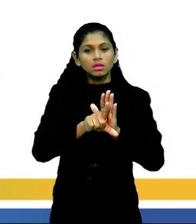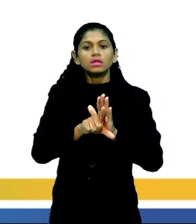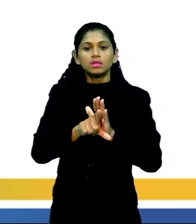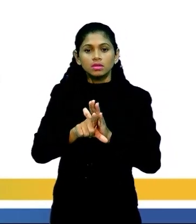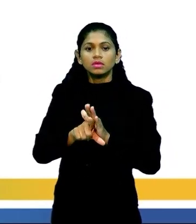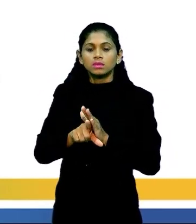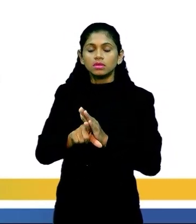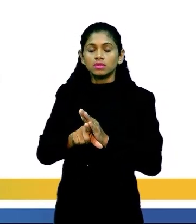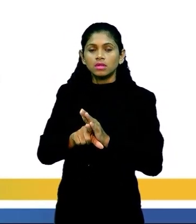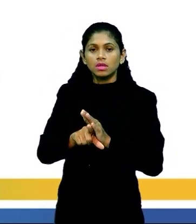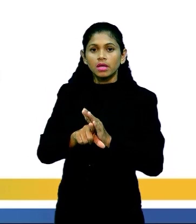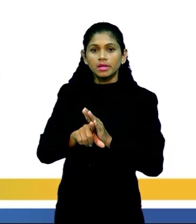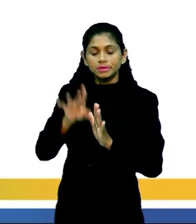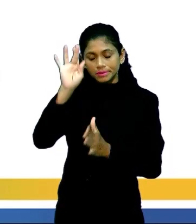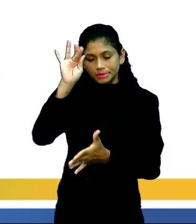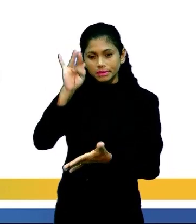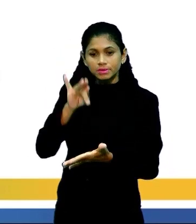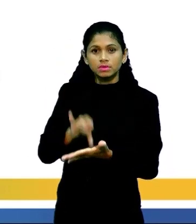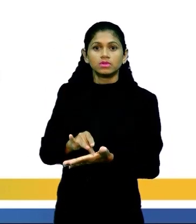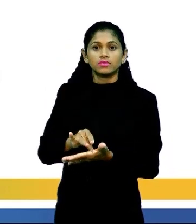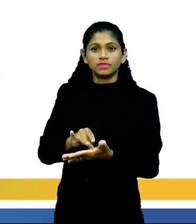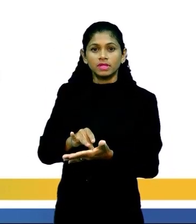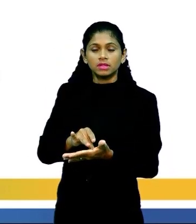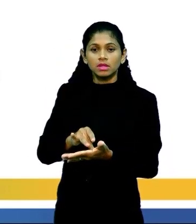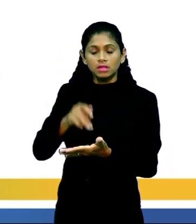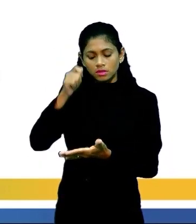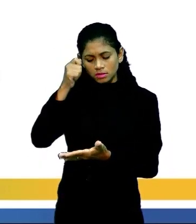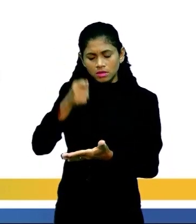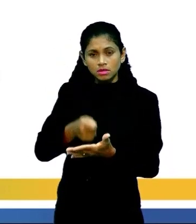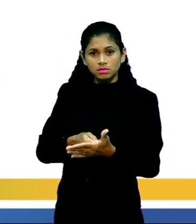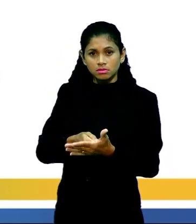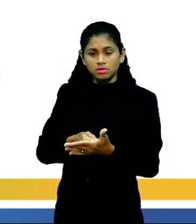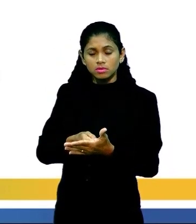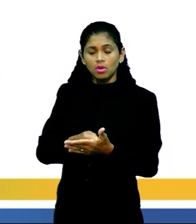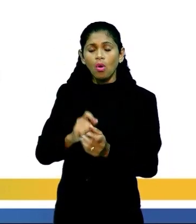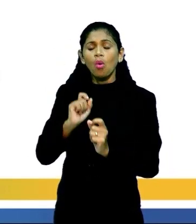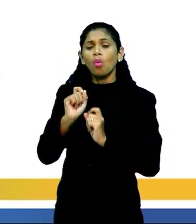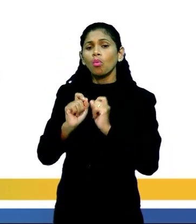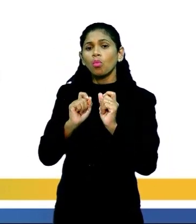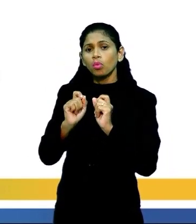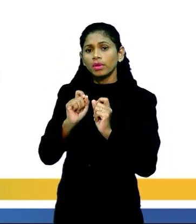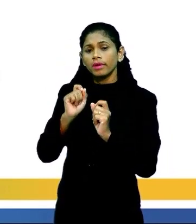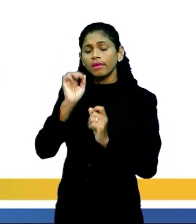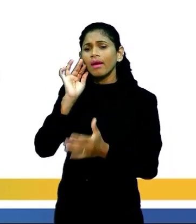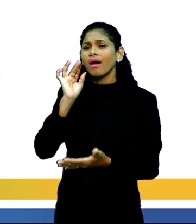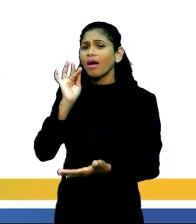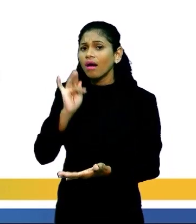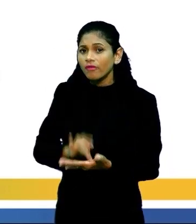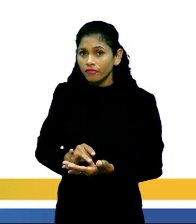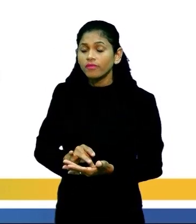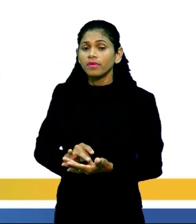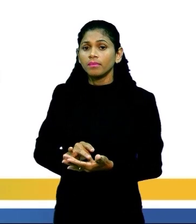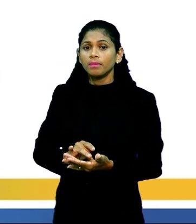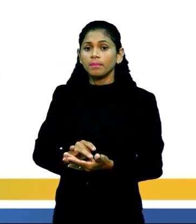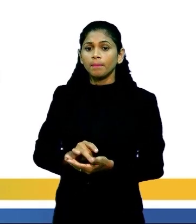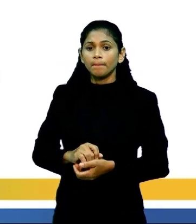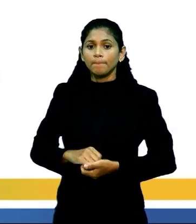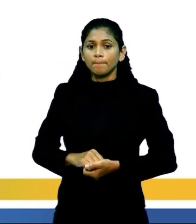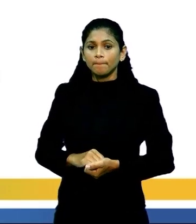crianças sejam cumpridas, tendo em vista o seu bem-estar, o que pode ser afirmado? Letra